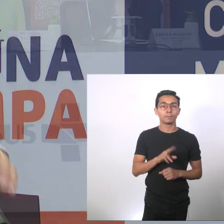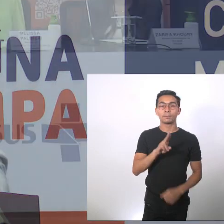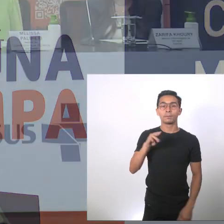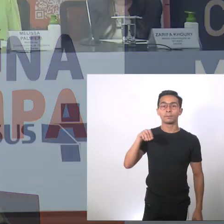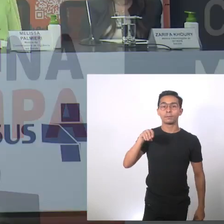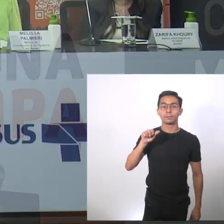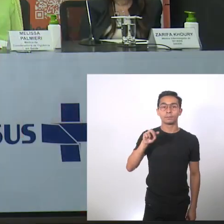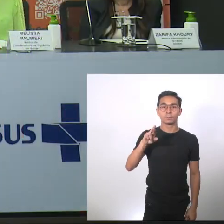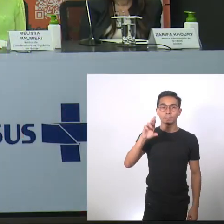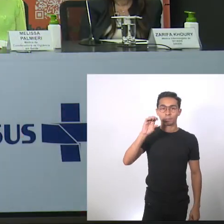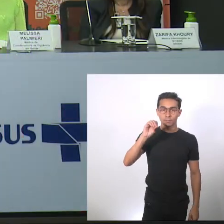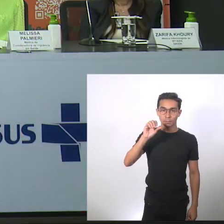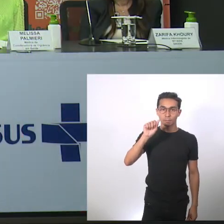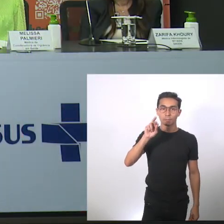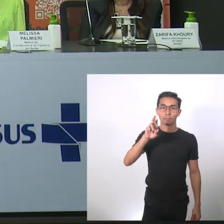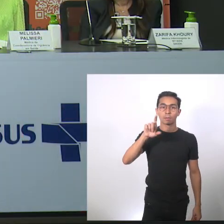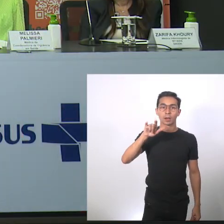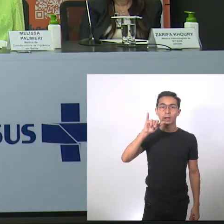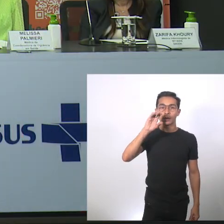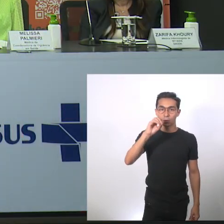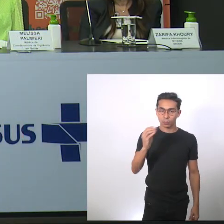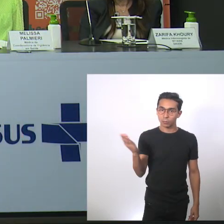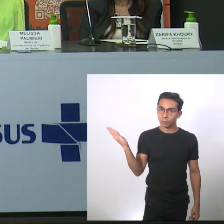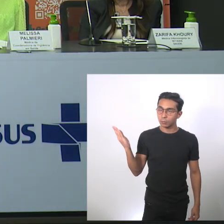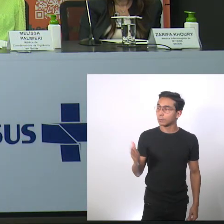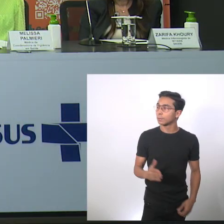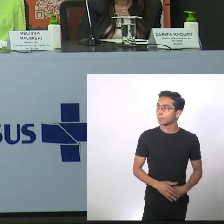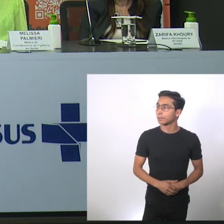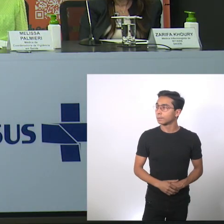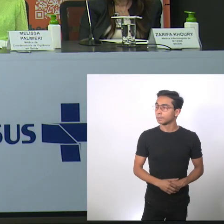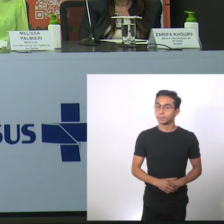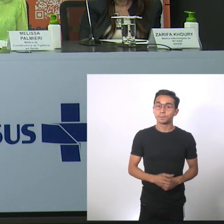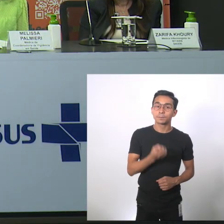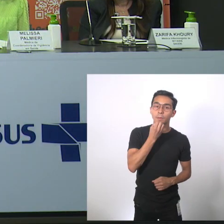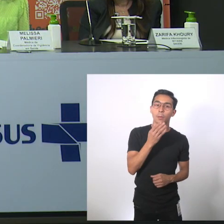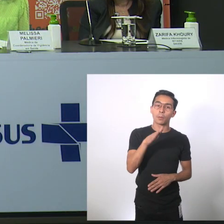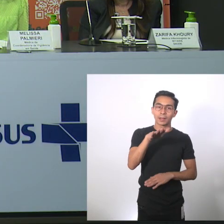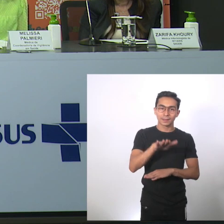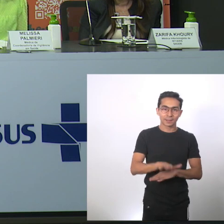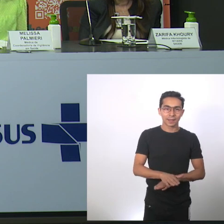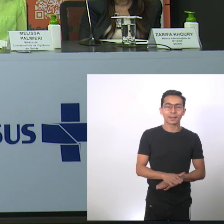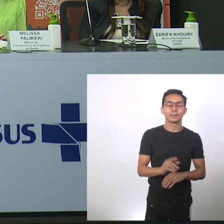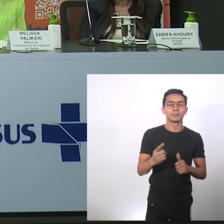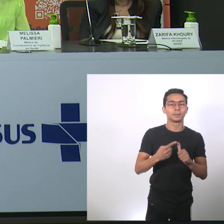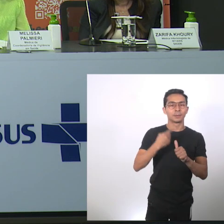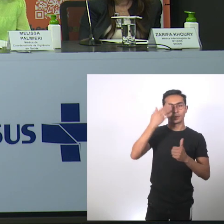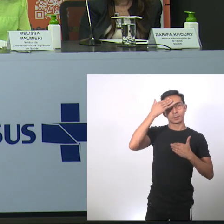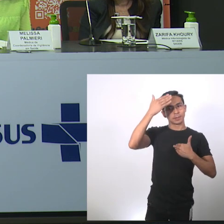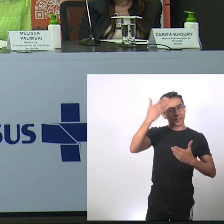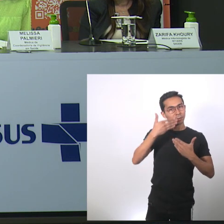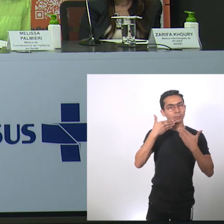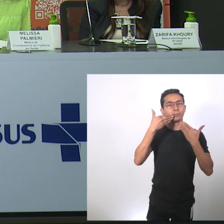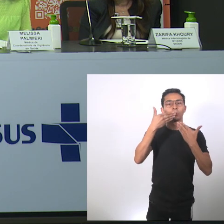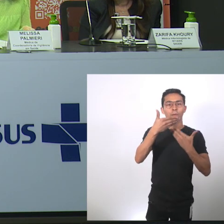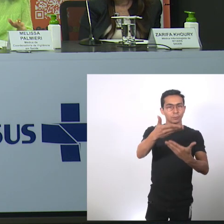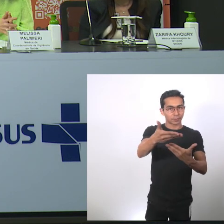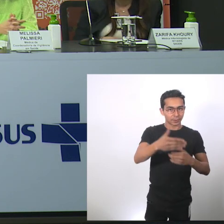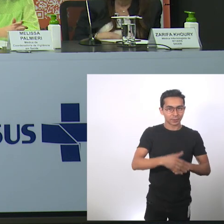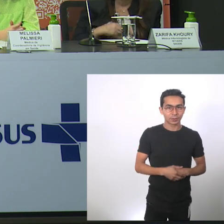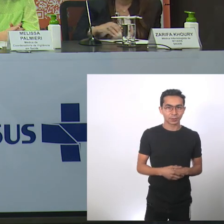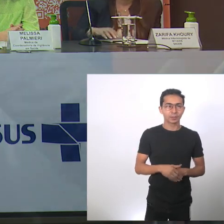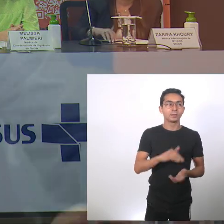Safadi. Bom, boa tarde a todos. Primeiro, muito obrigado pelo convite, secretário Fernando,